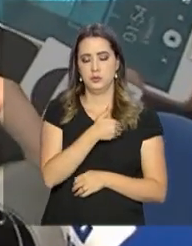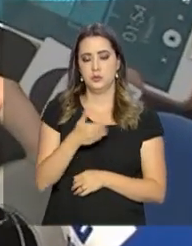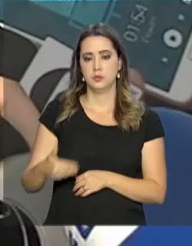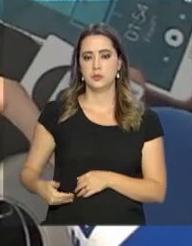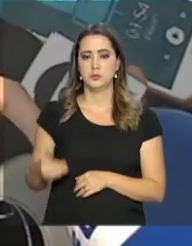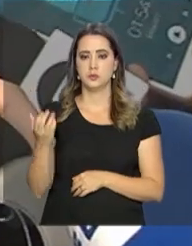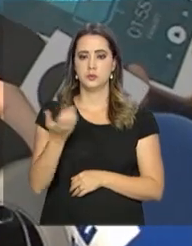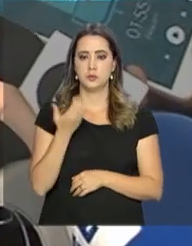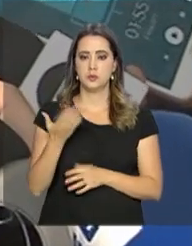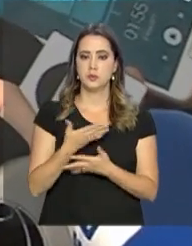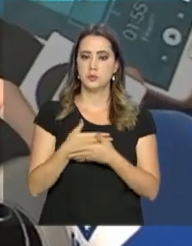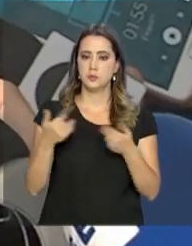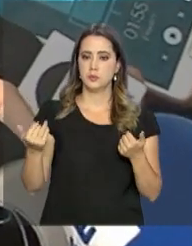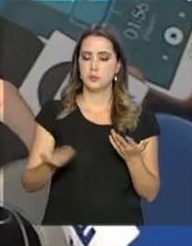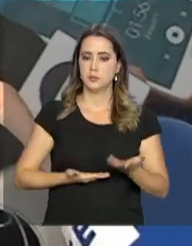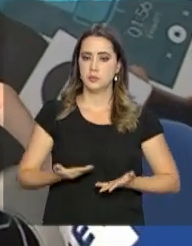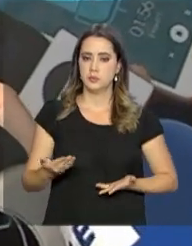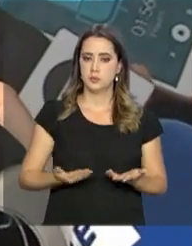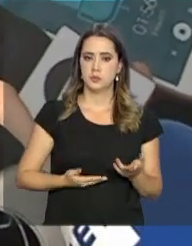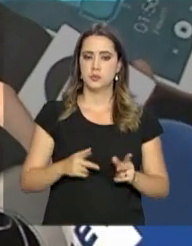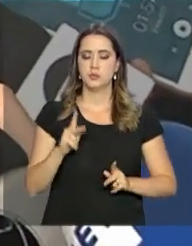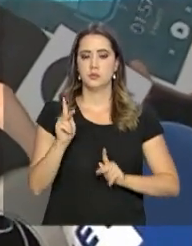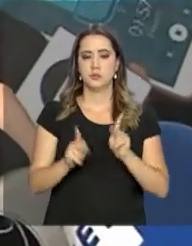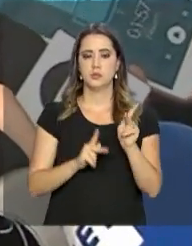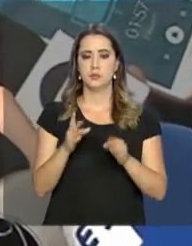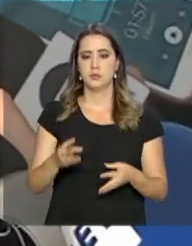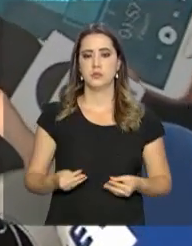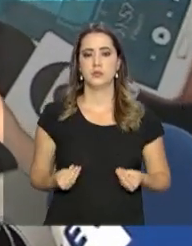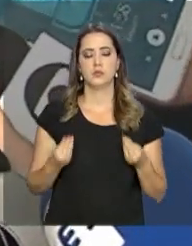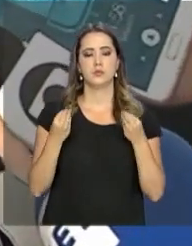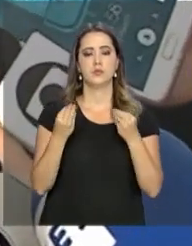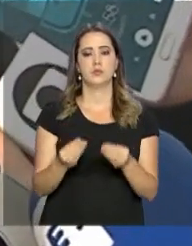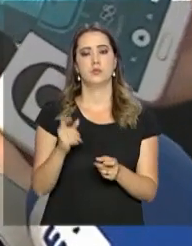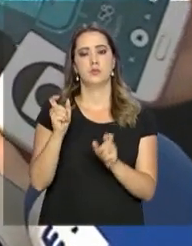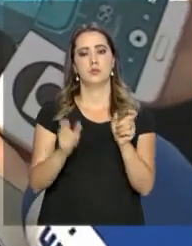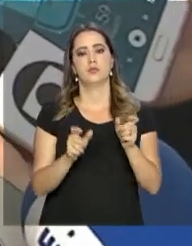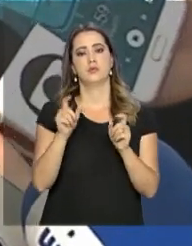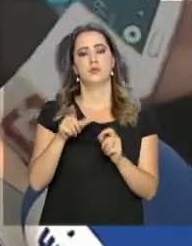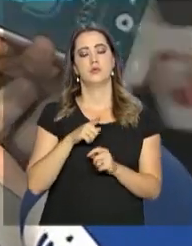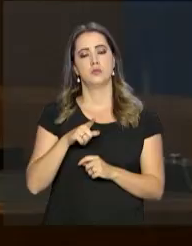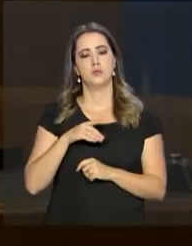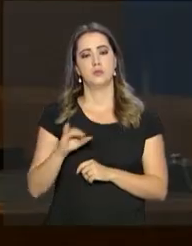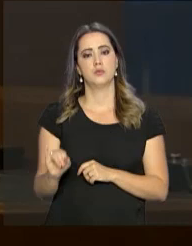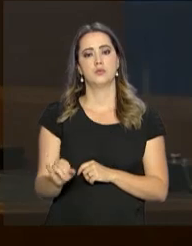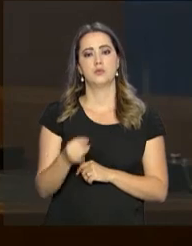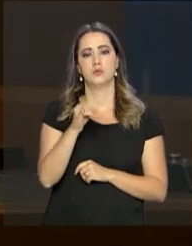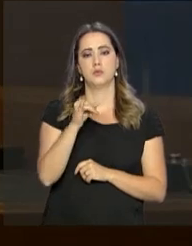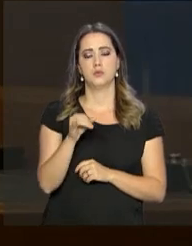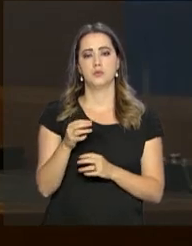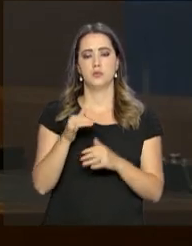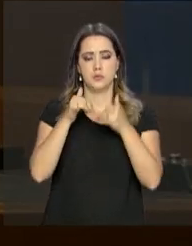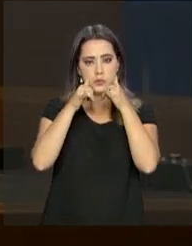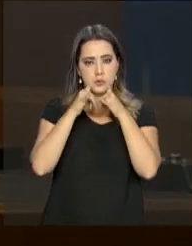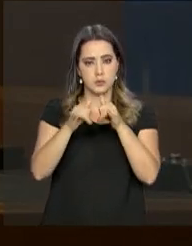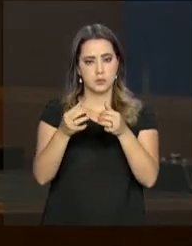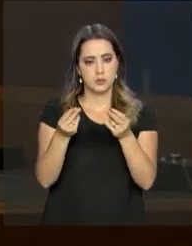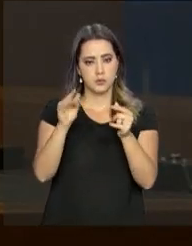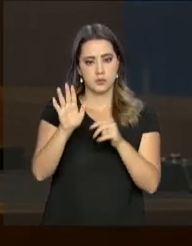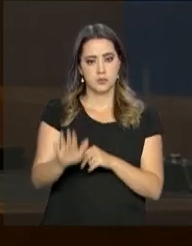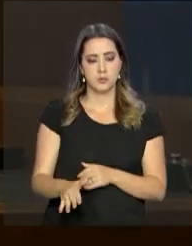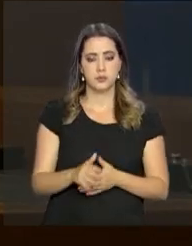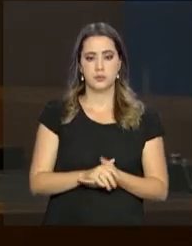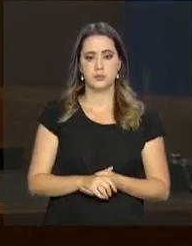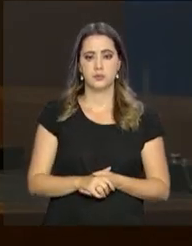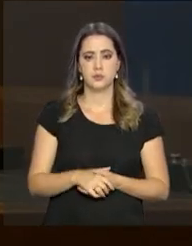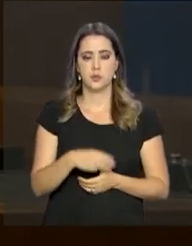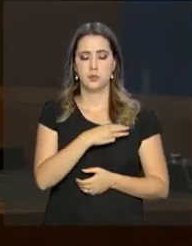exatamente melhorar o serviço para a população e dar ao usuário a possibilidade de ter uma energia mais barata. O ministro de Minas e Energia, Moreira